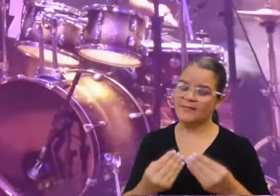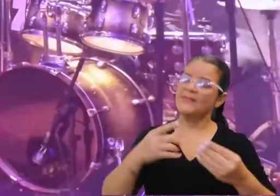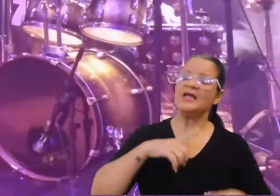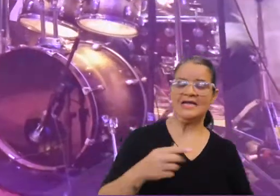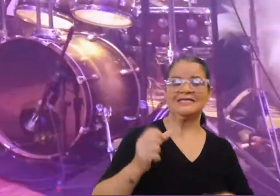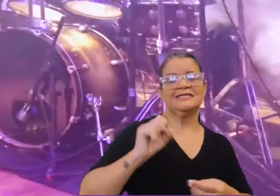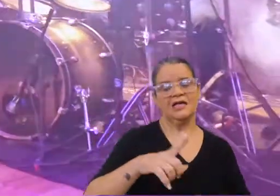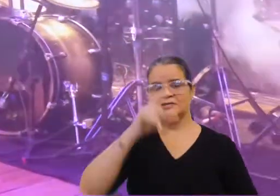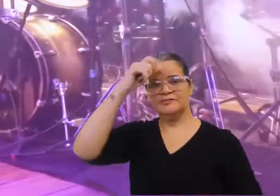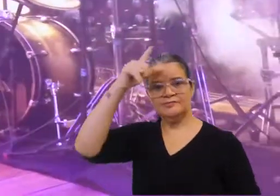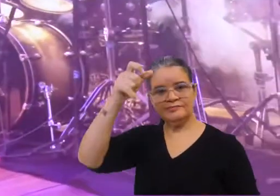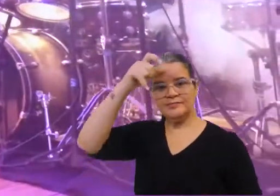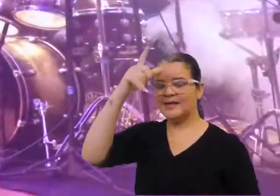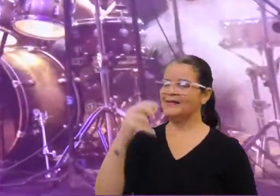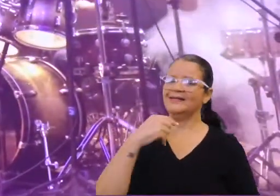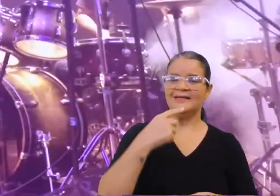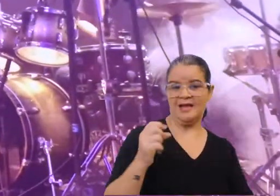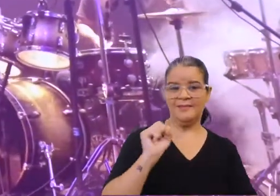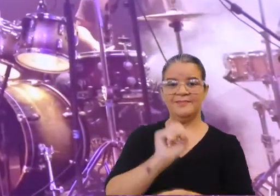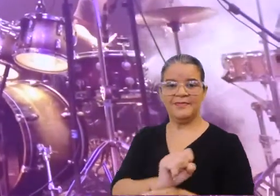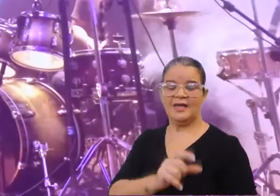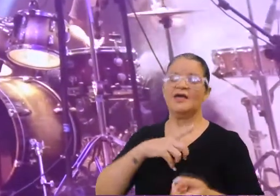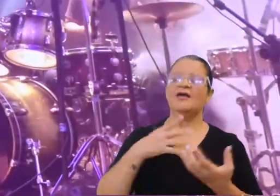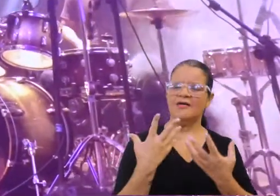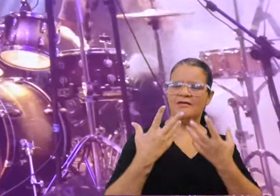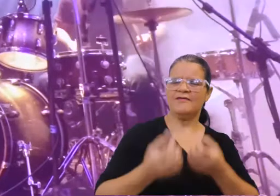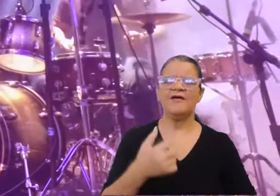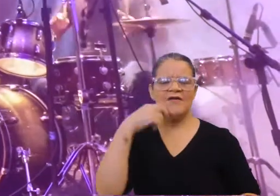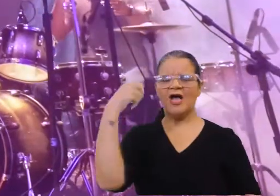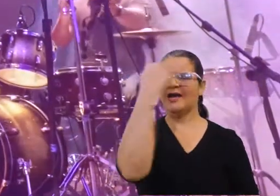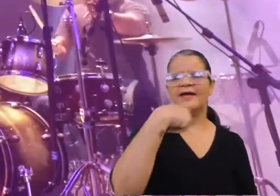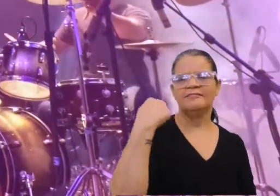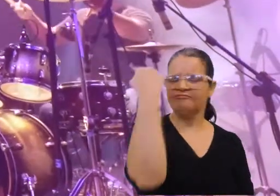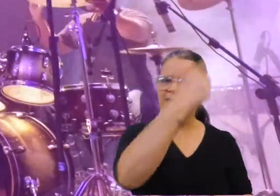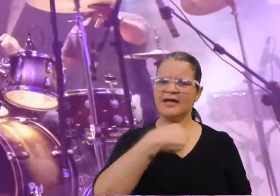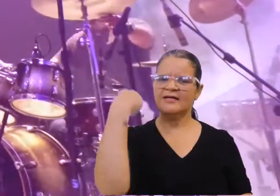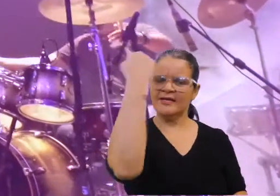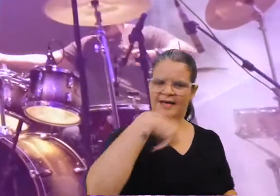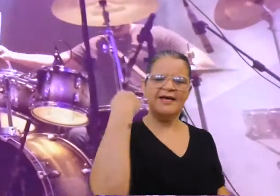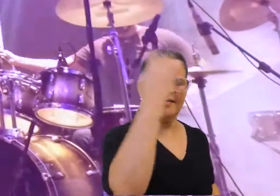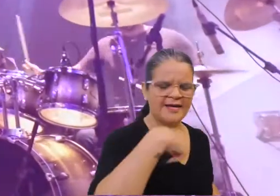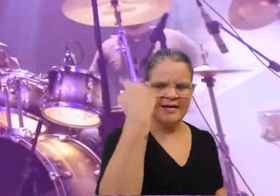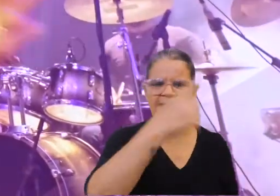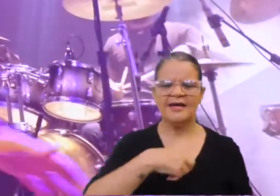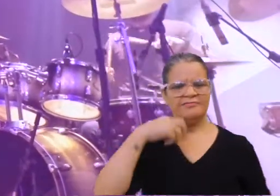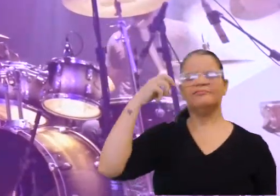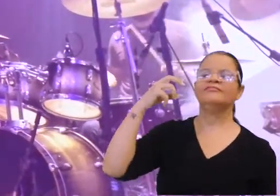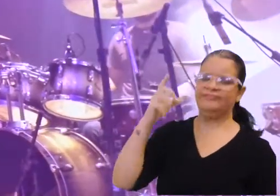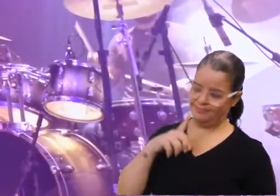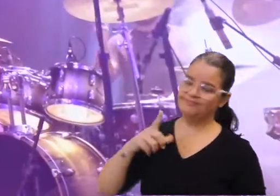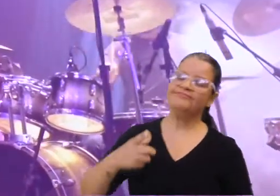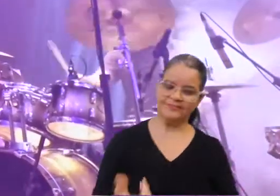Se nossos ideais ninguém ampara, só consegue terminar com vergonha na cara. Na cara, na cara, na cara. Na cara, na cara, na cara, na cara, na